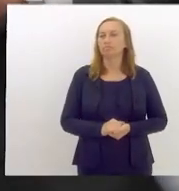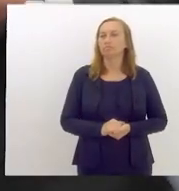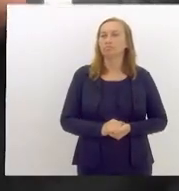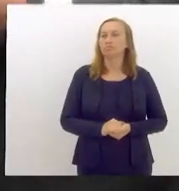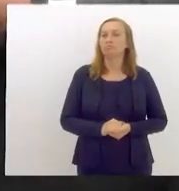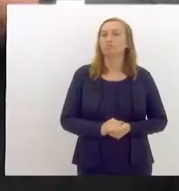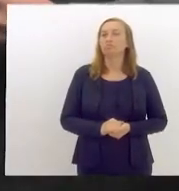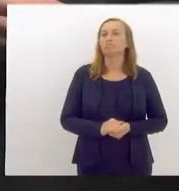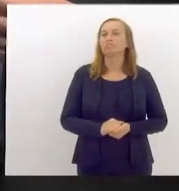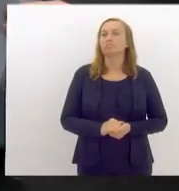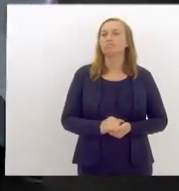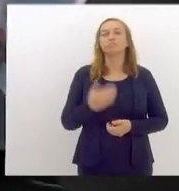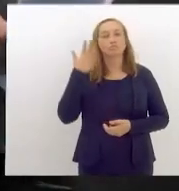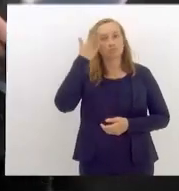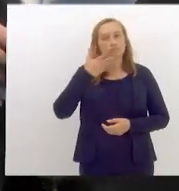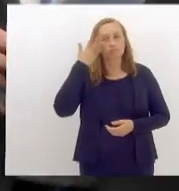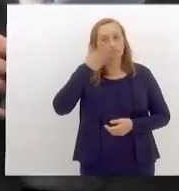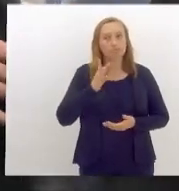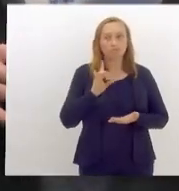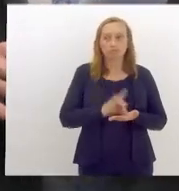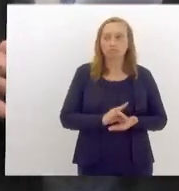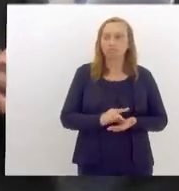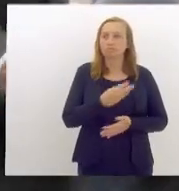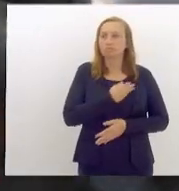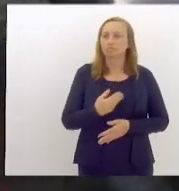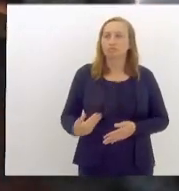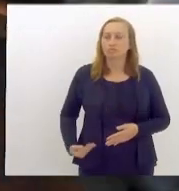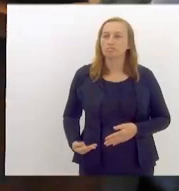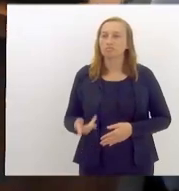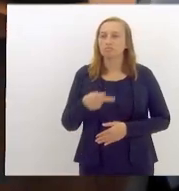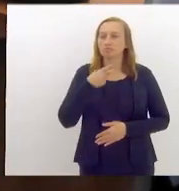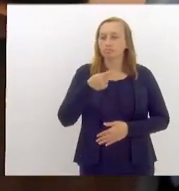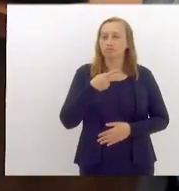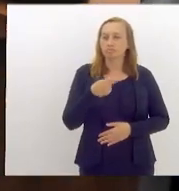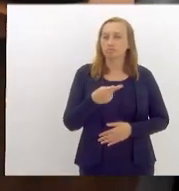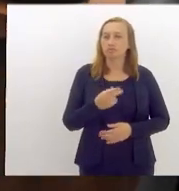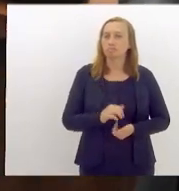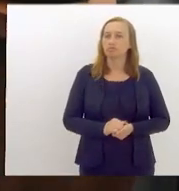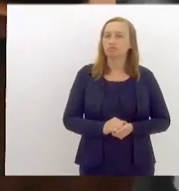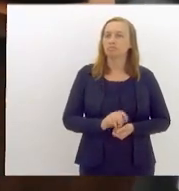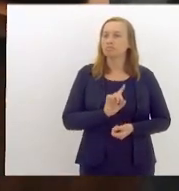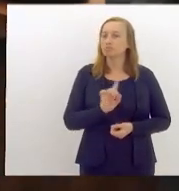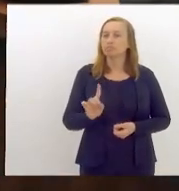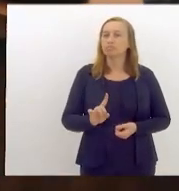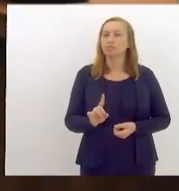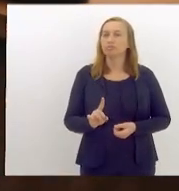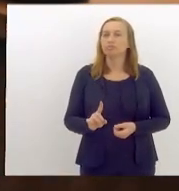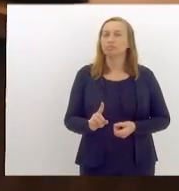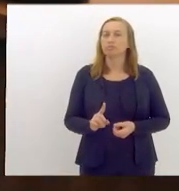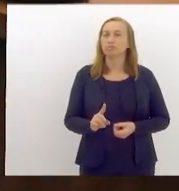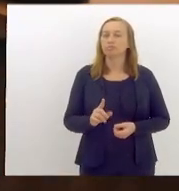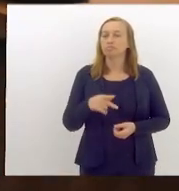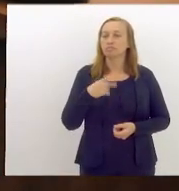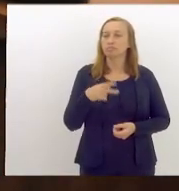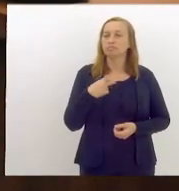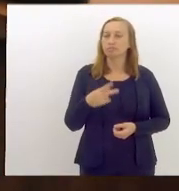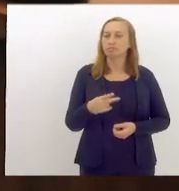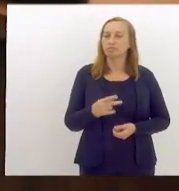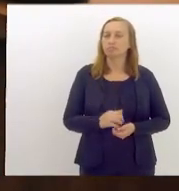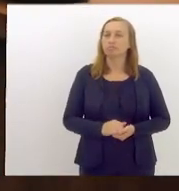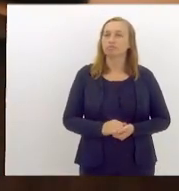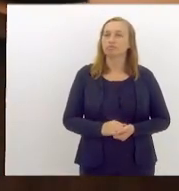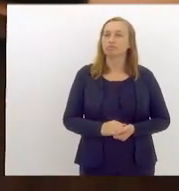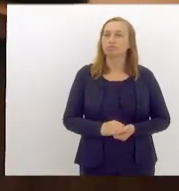na mensagem original o governador fez questão de não citar não citar